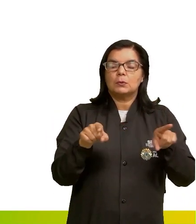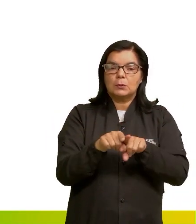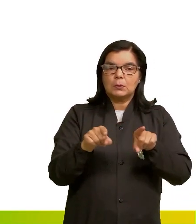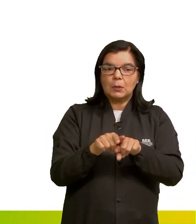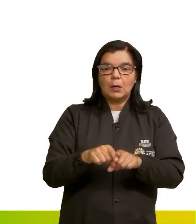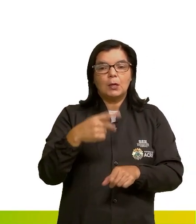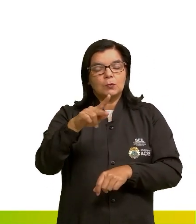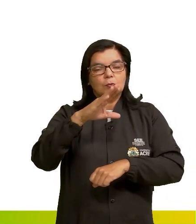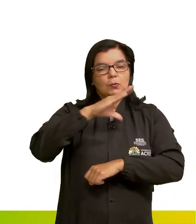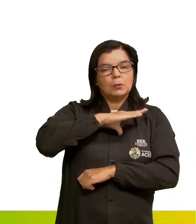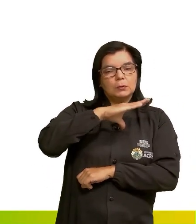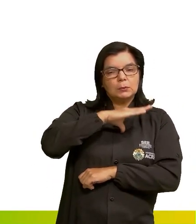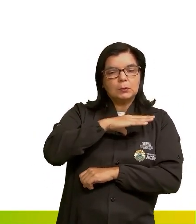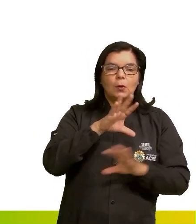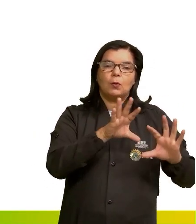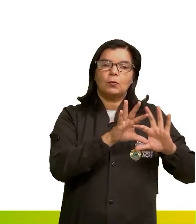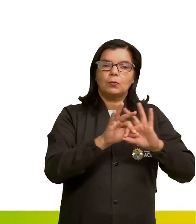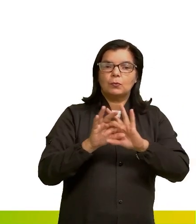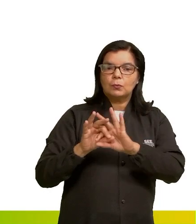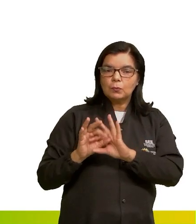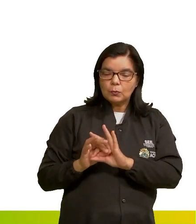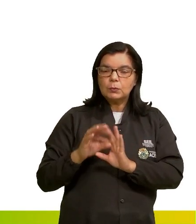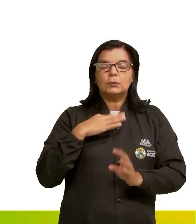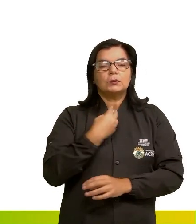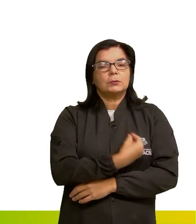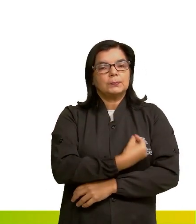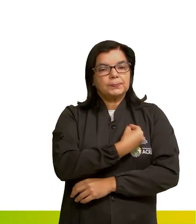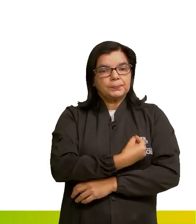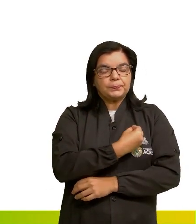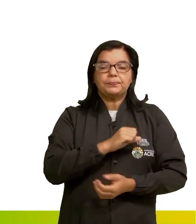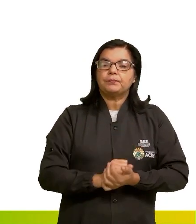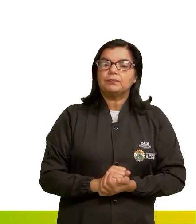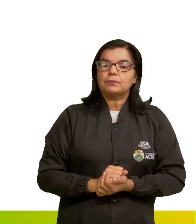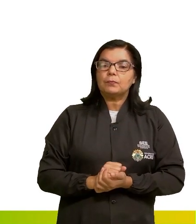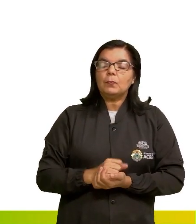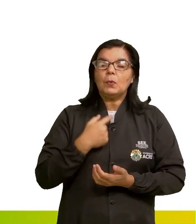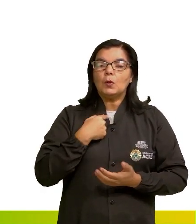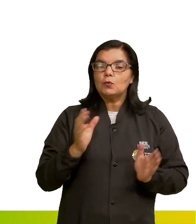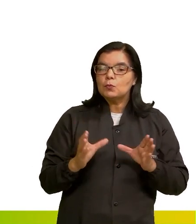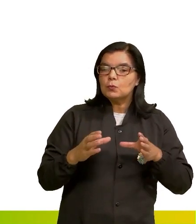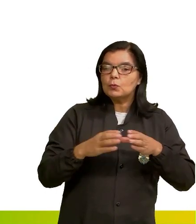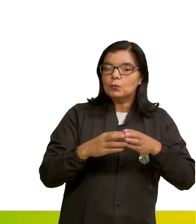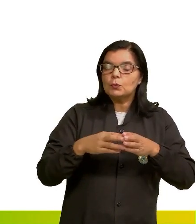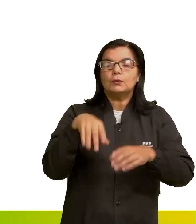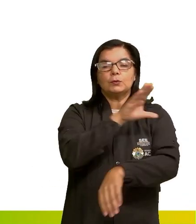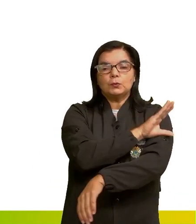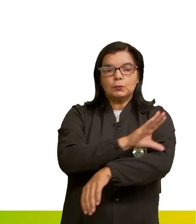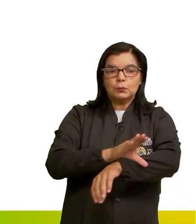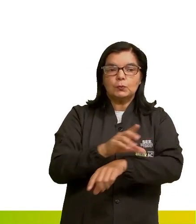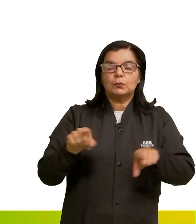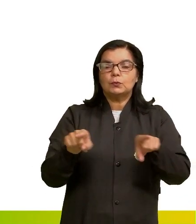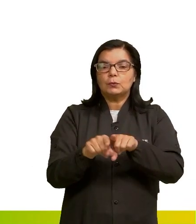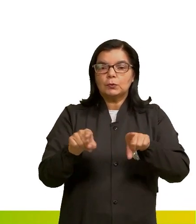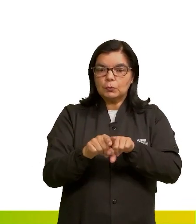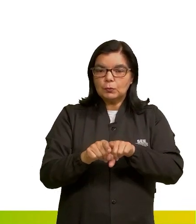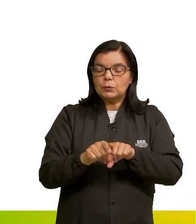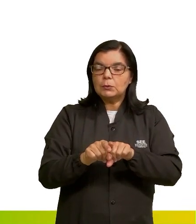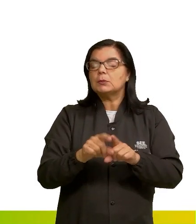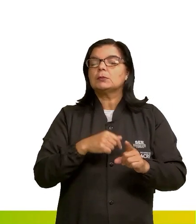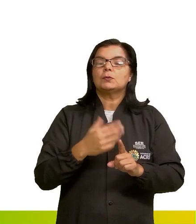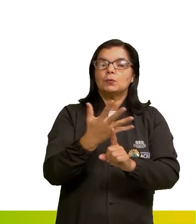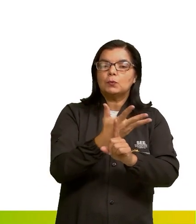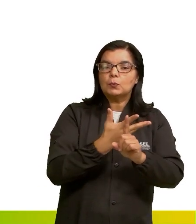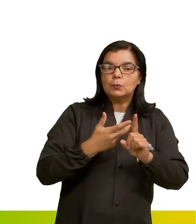sua cidade, no contexto no qual você se encontra, a questão dos coletivos culturais e também artísticos, né,